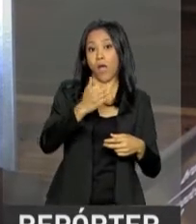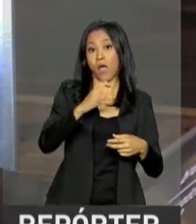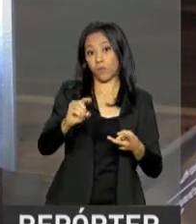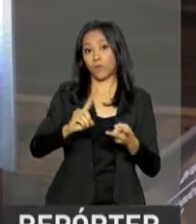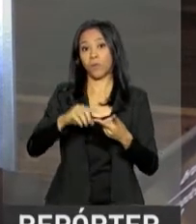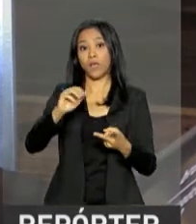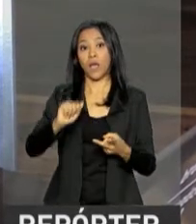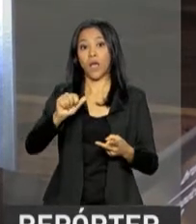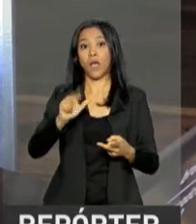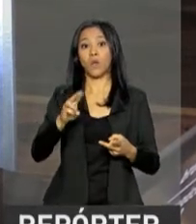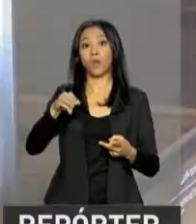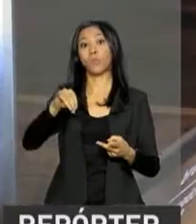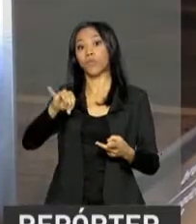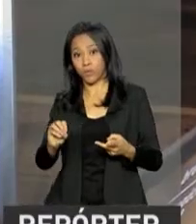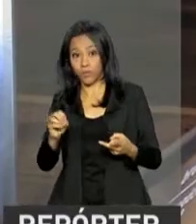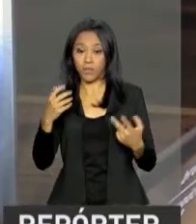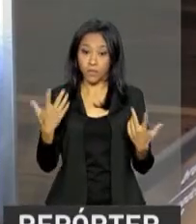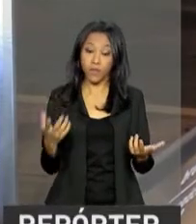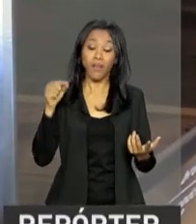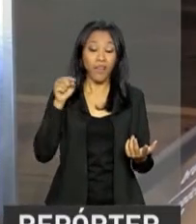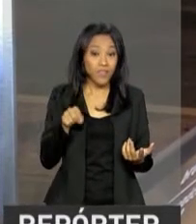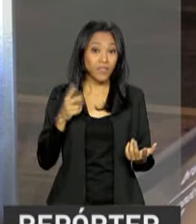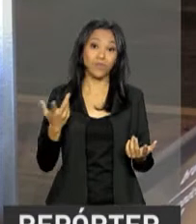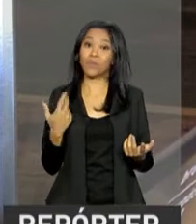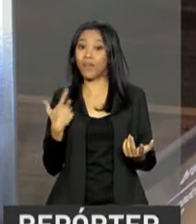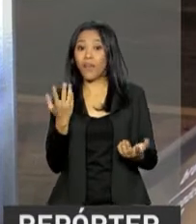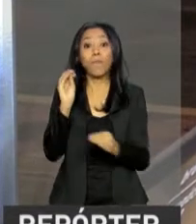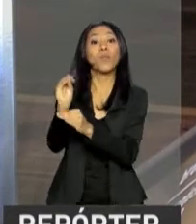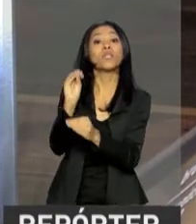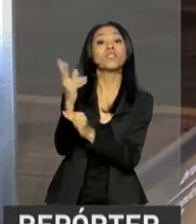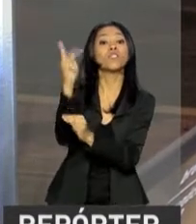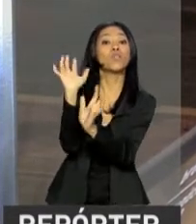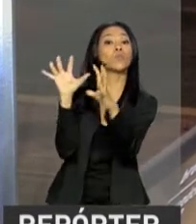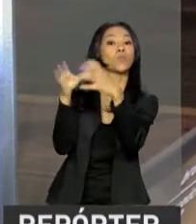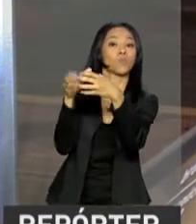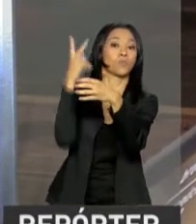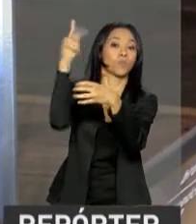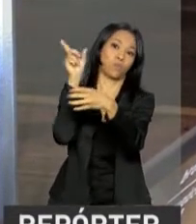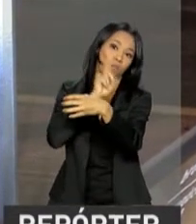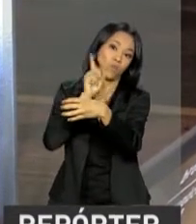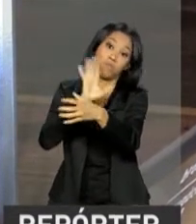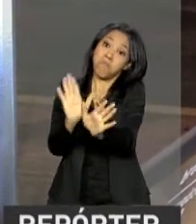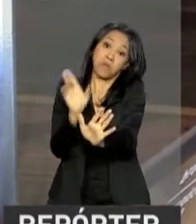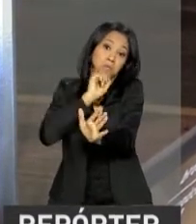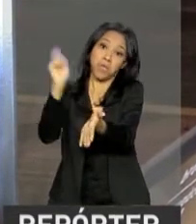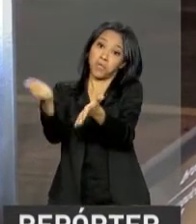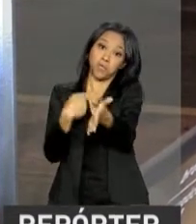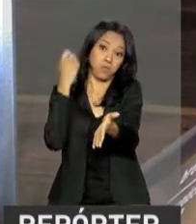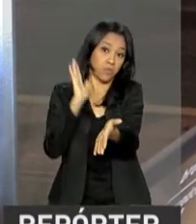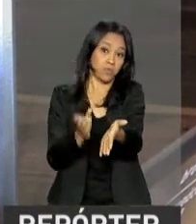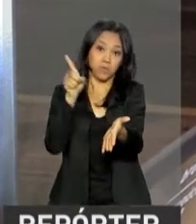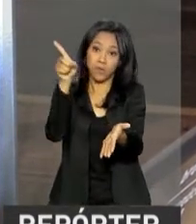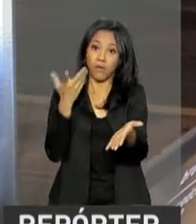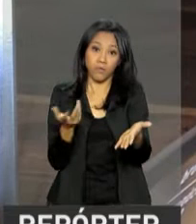portão isso mais caro eram atitude protecionista agora o governo aumentando assinou isso não vai valer daqui